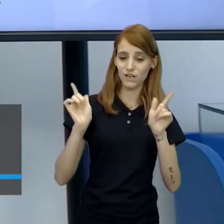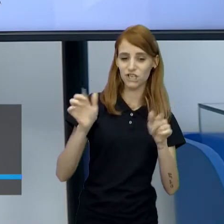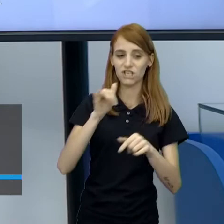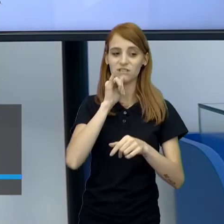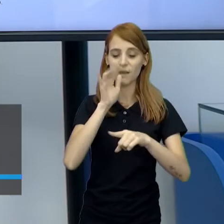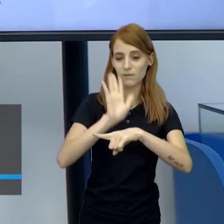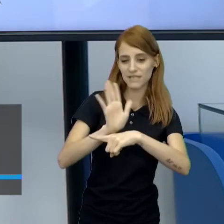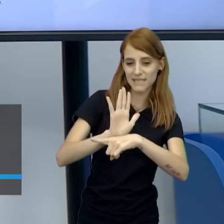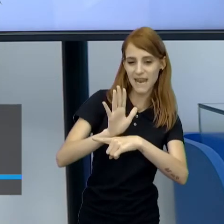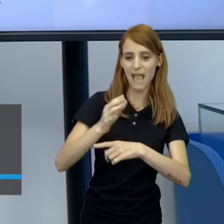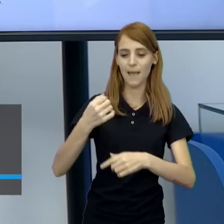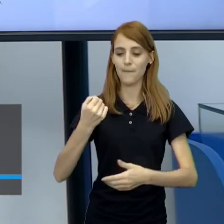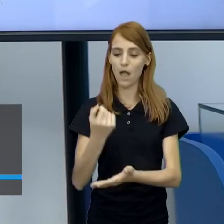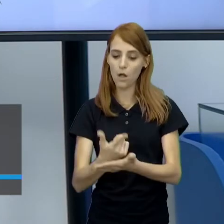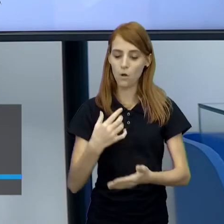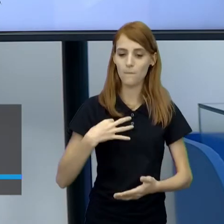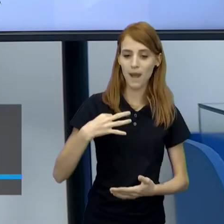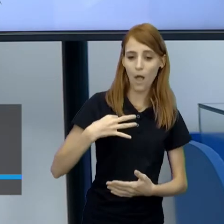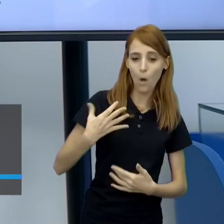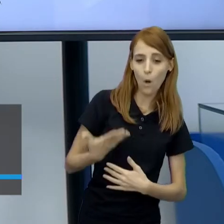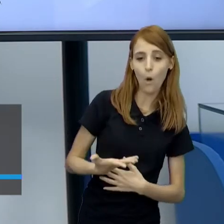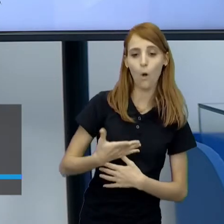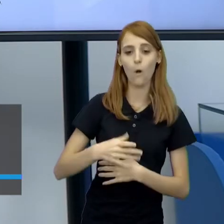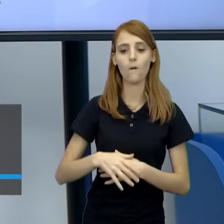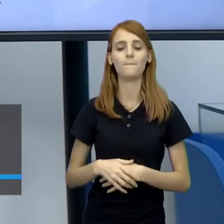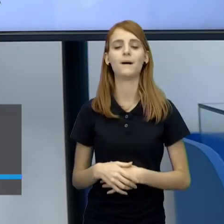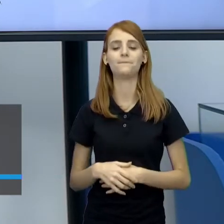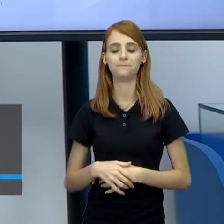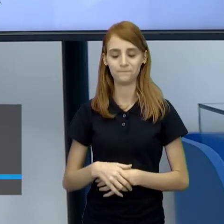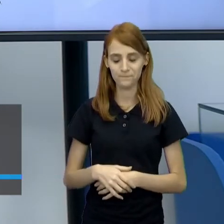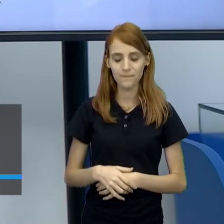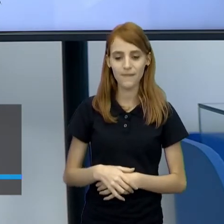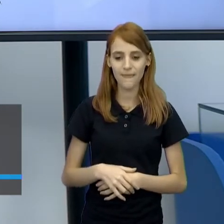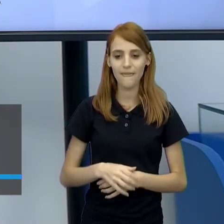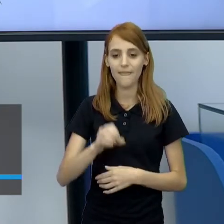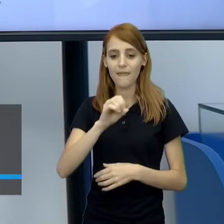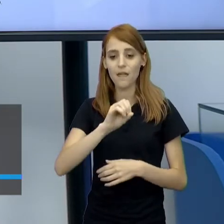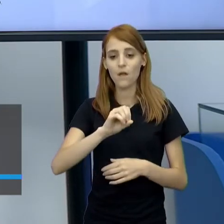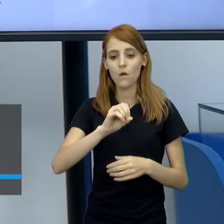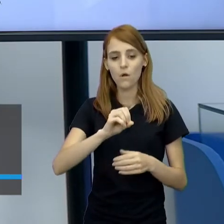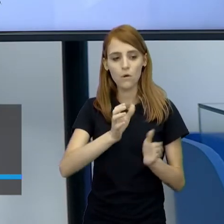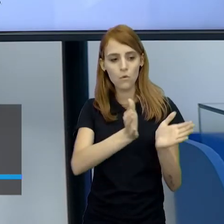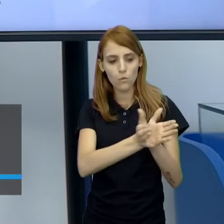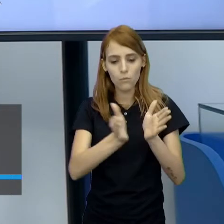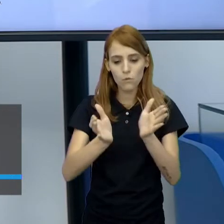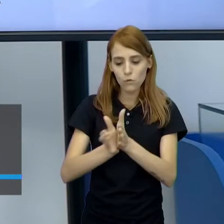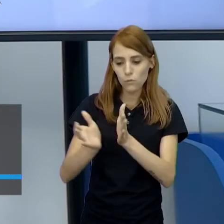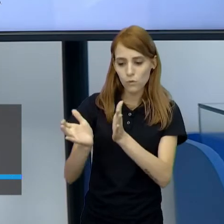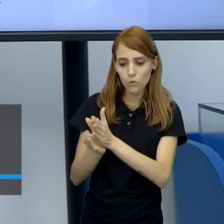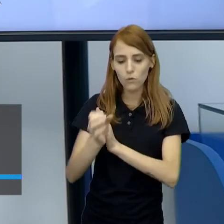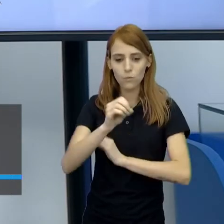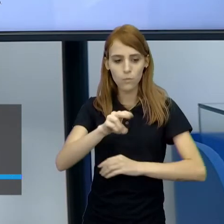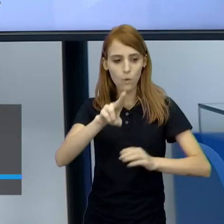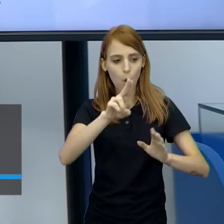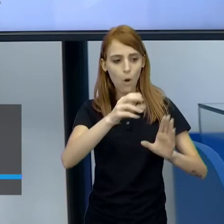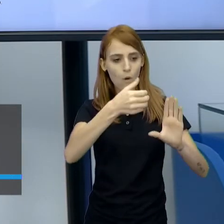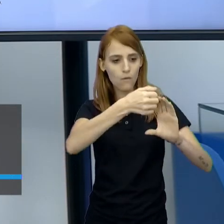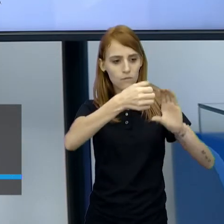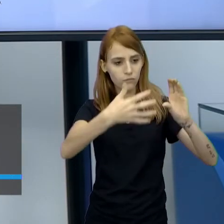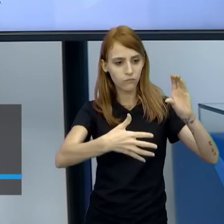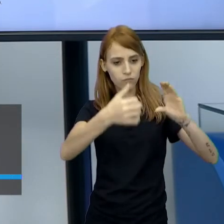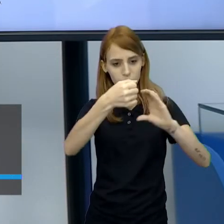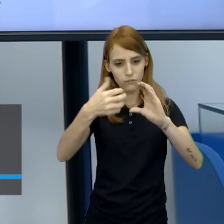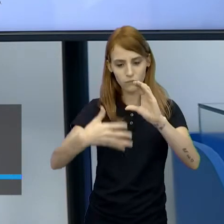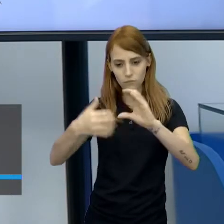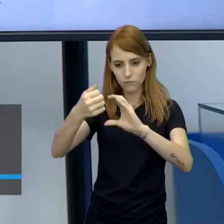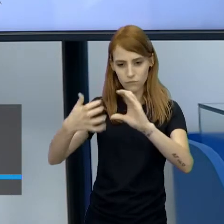cinema, roupa, essas coisas a gente pode colocar entretenimento. Então a gente pode categorizar ou colocar em grupos e subgrupos essas